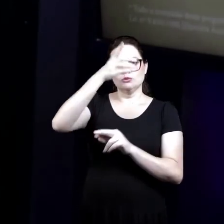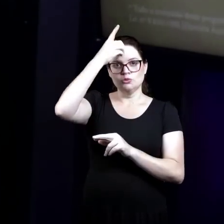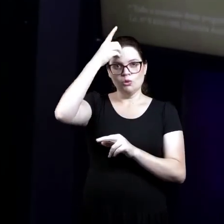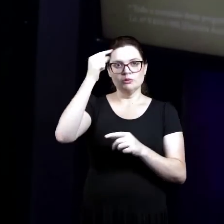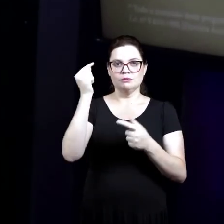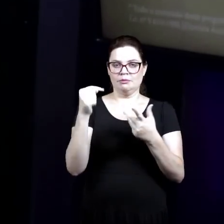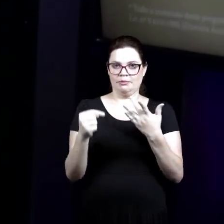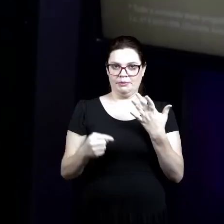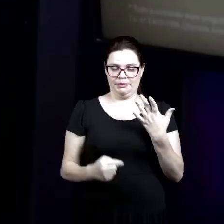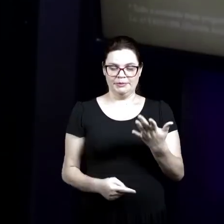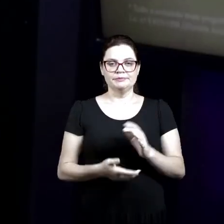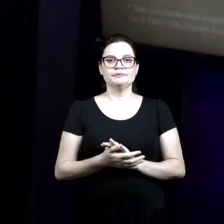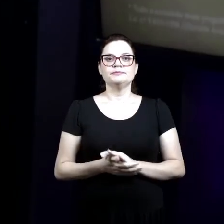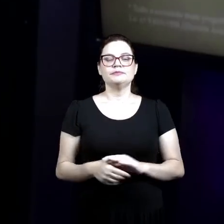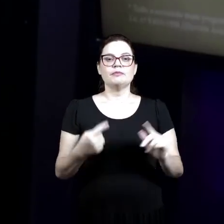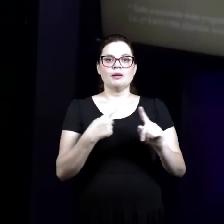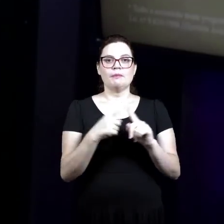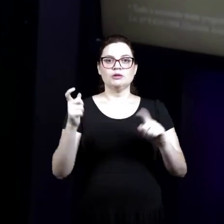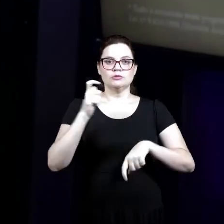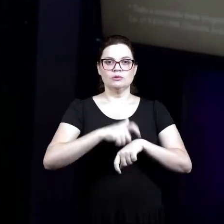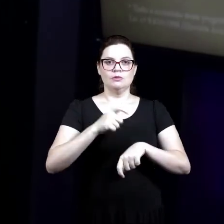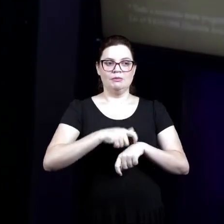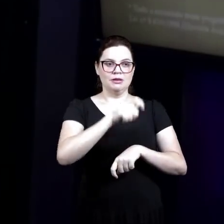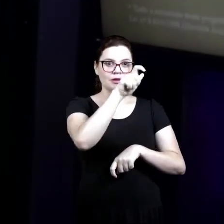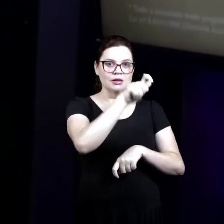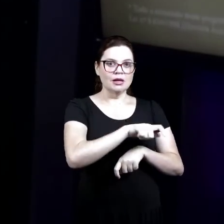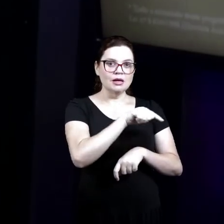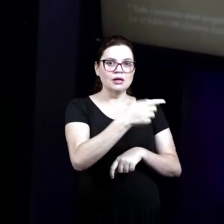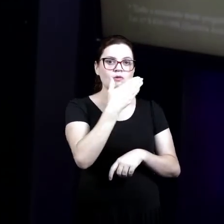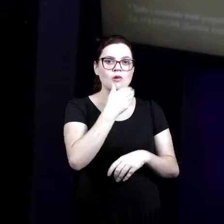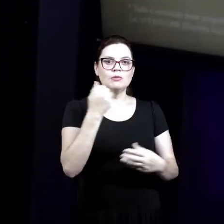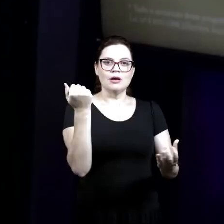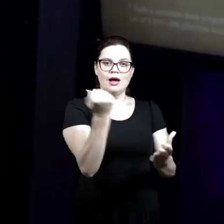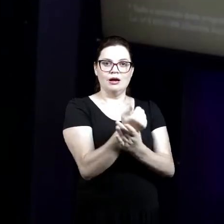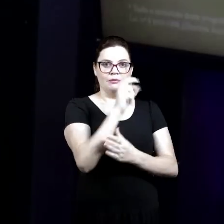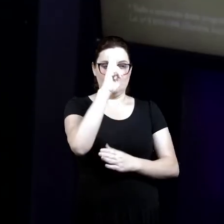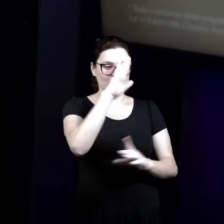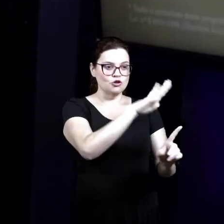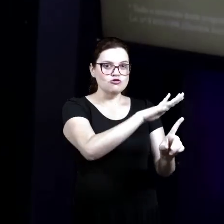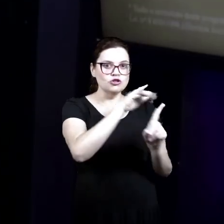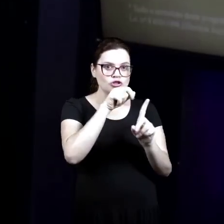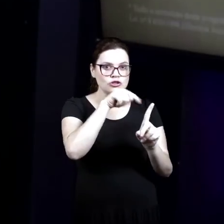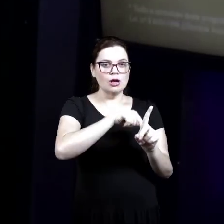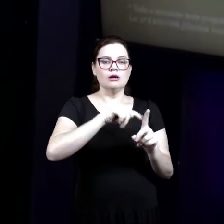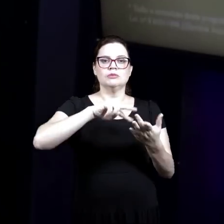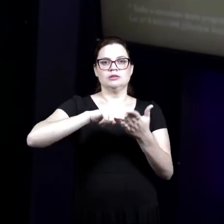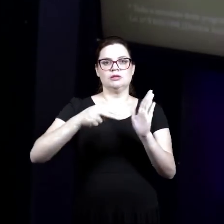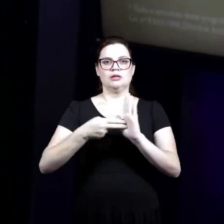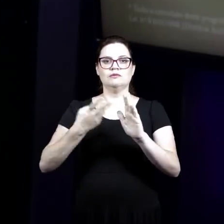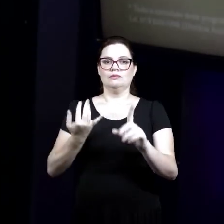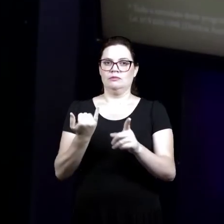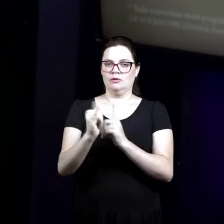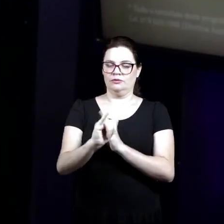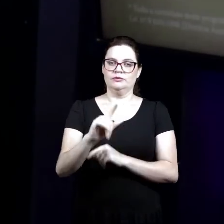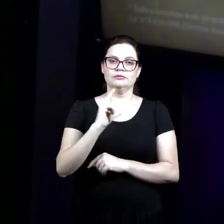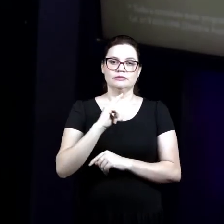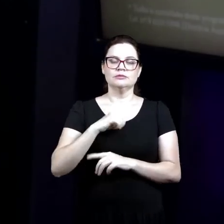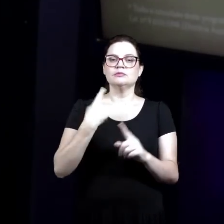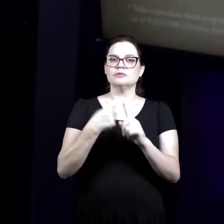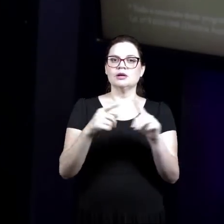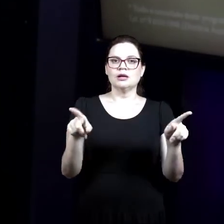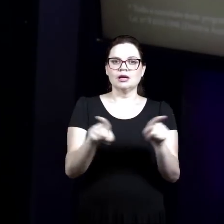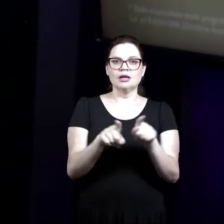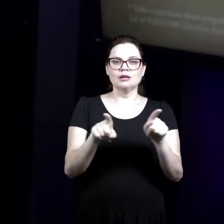outro detalhe aqui. E o chamado do Senhor para Abraão, ele é profético, porque ele se